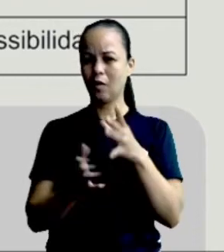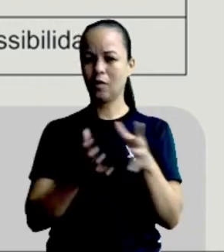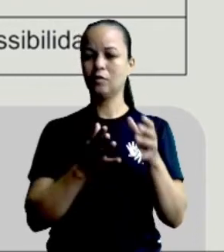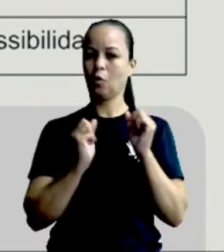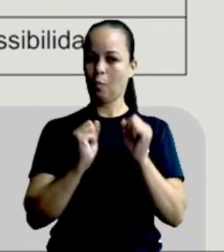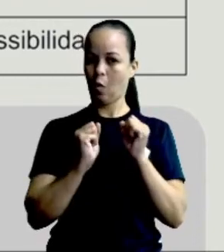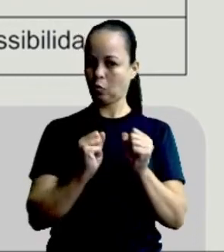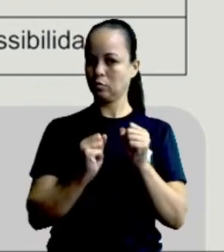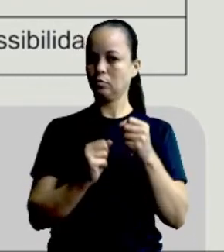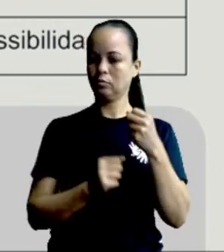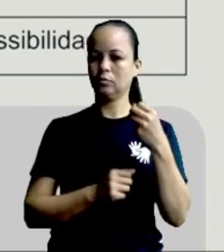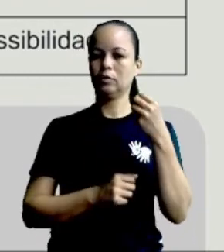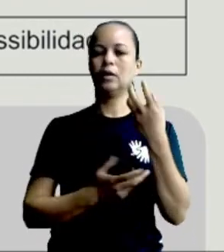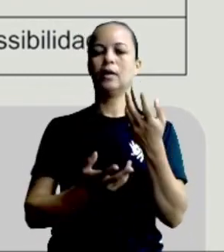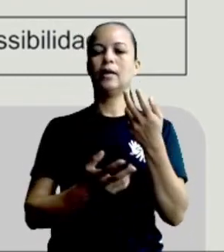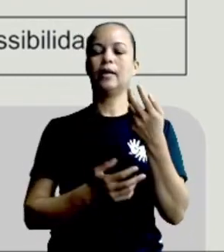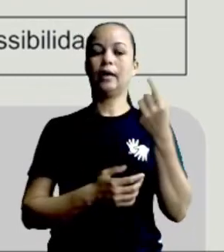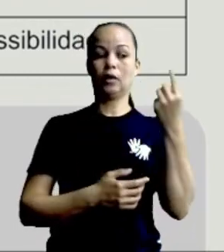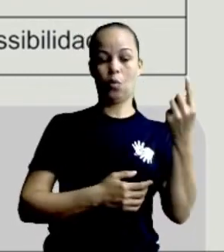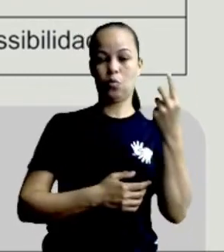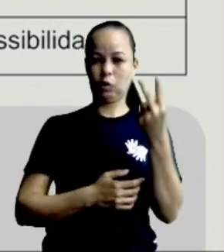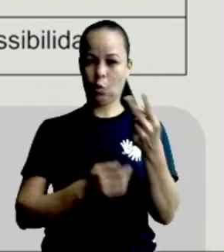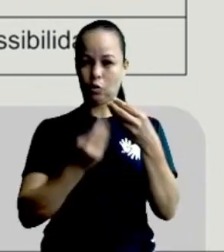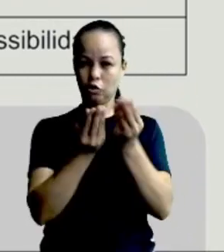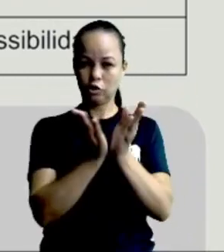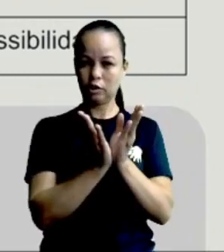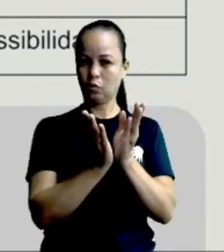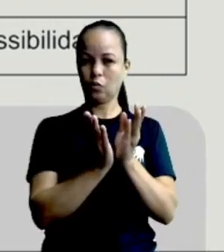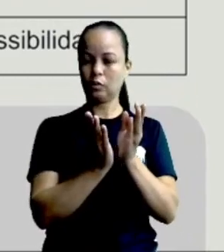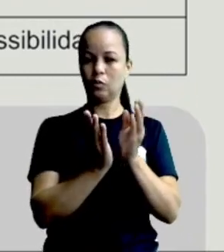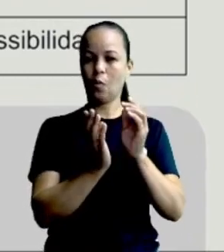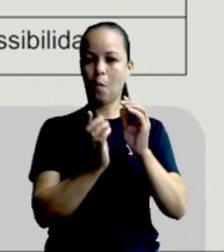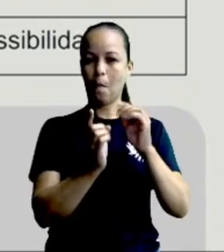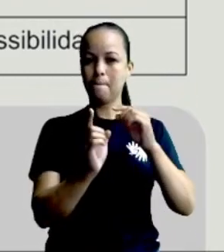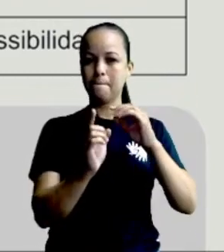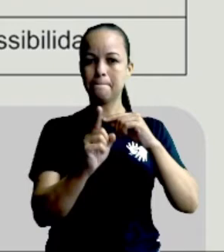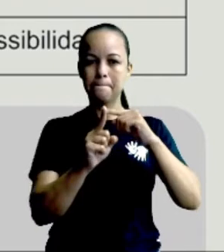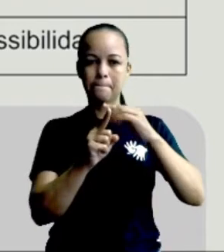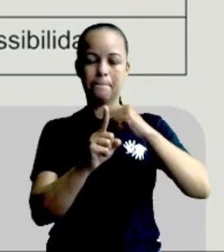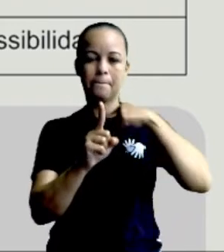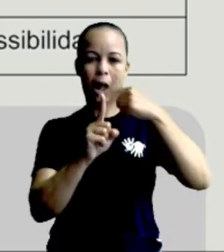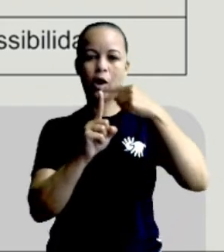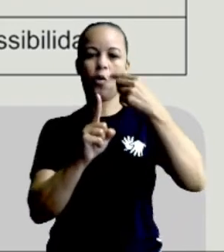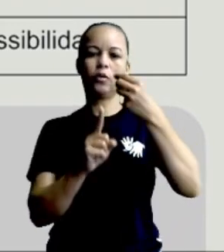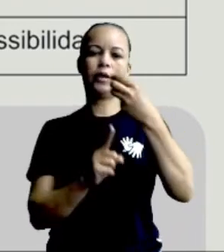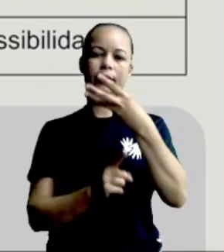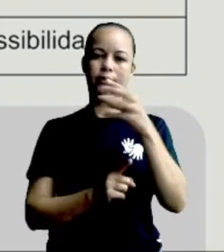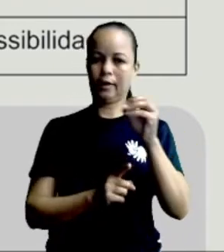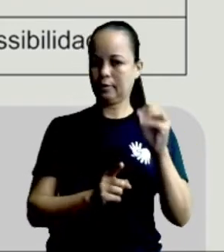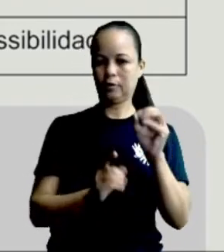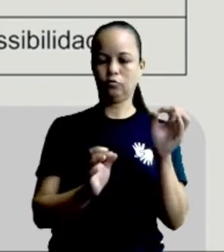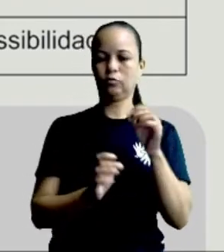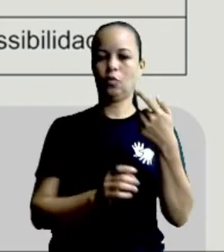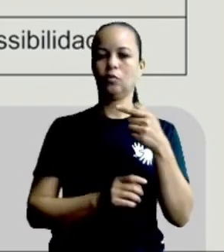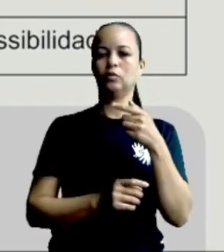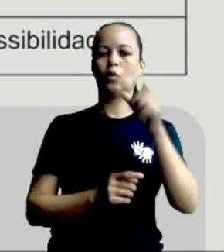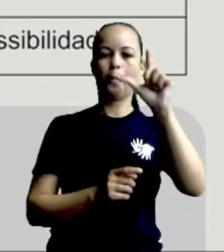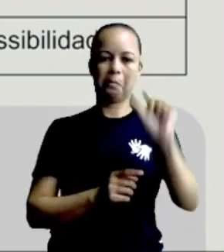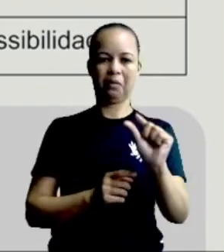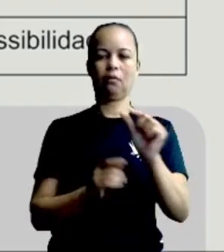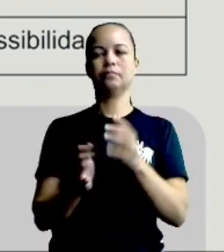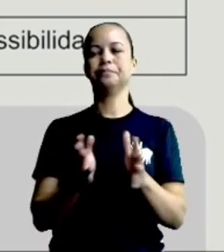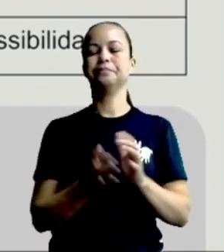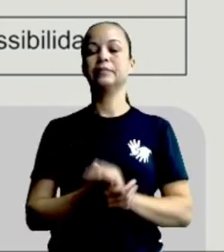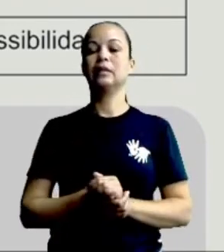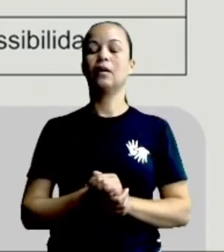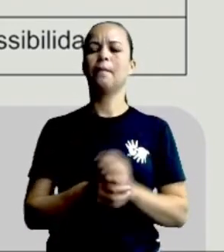né? Cartas 1 e 2 não compõem números maiores que 300. Sempre vão compor menores, tá? Então, eu